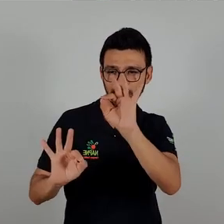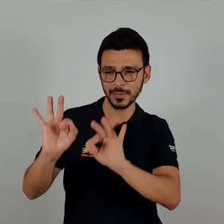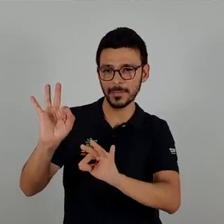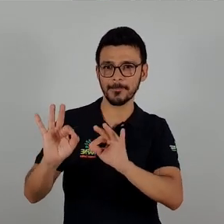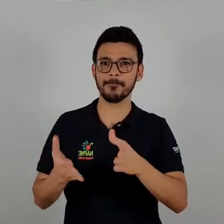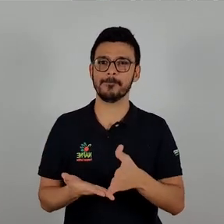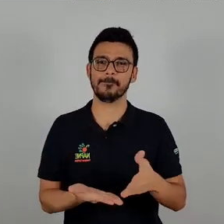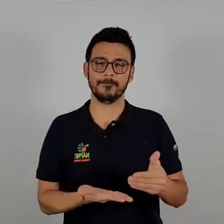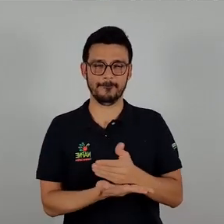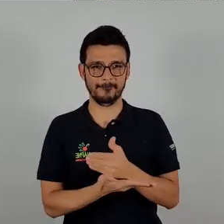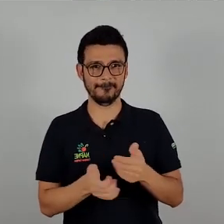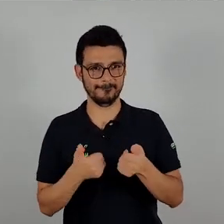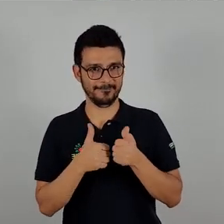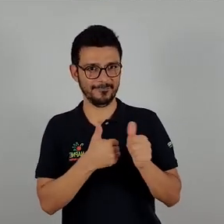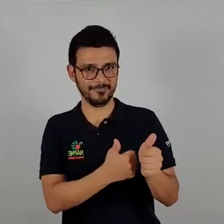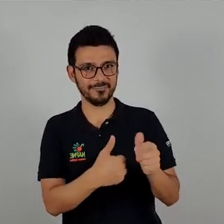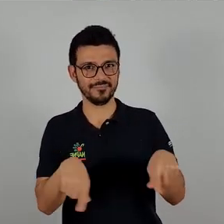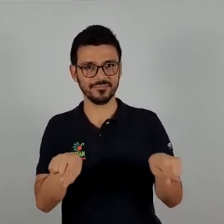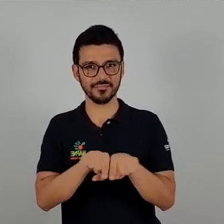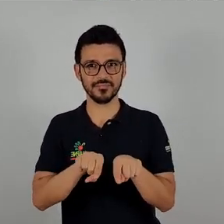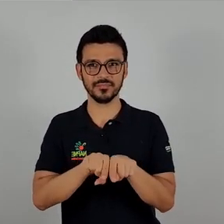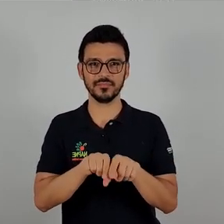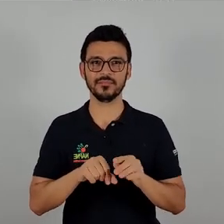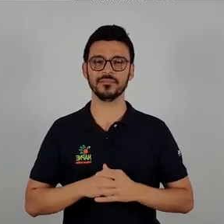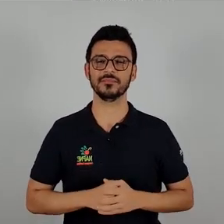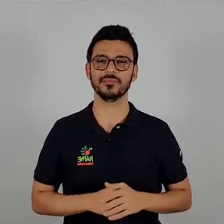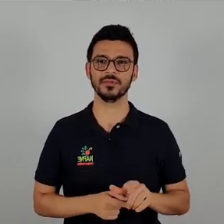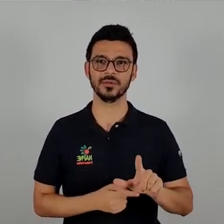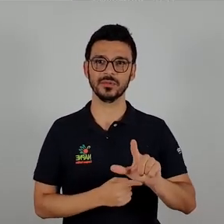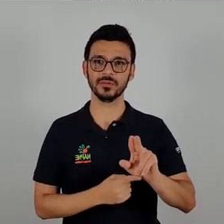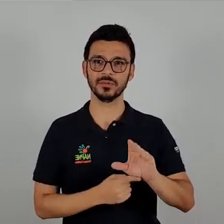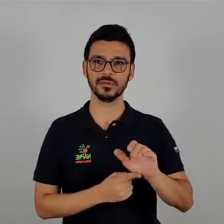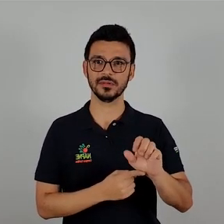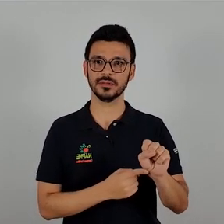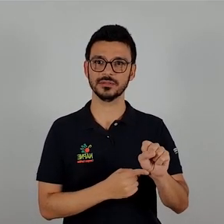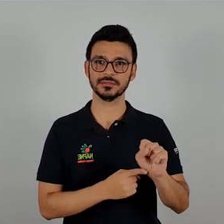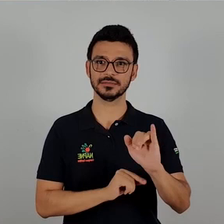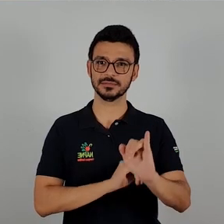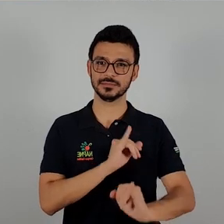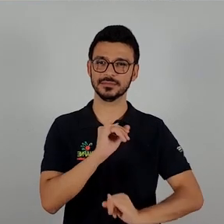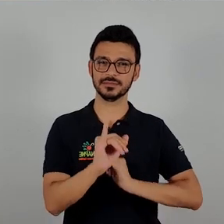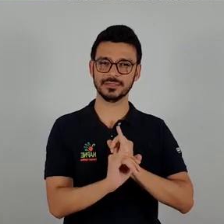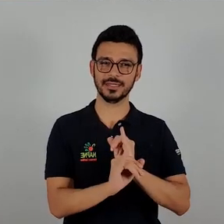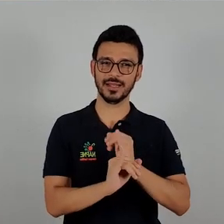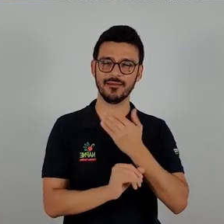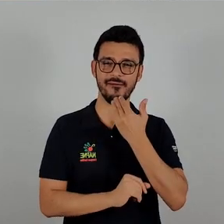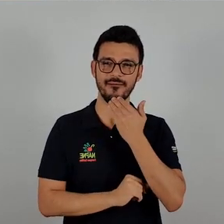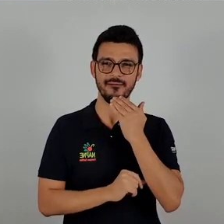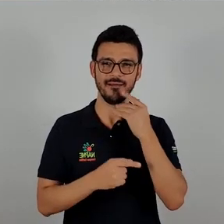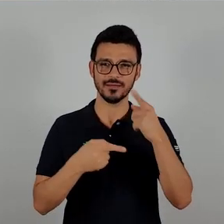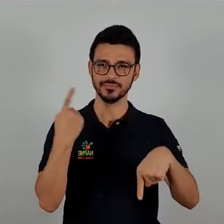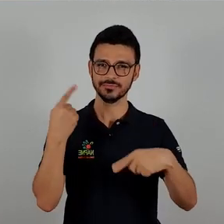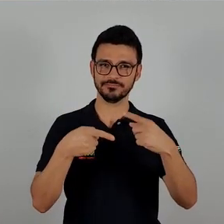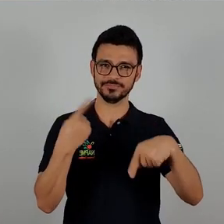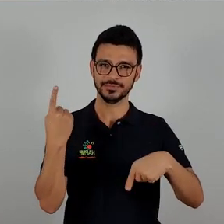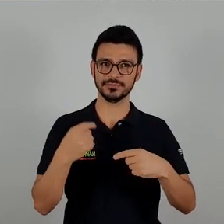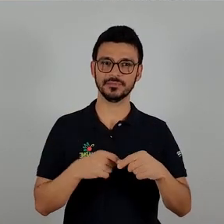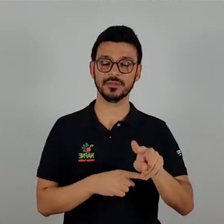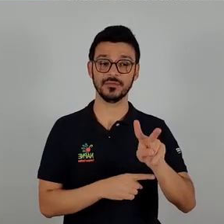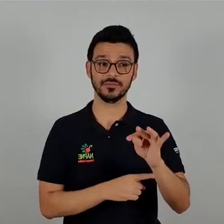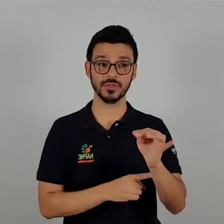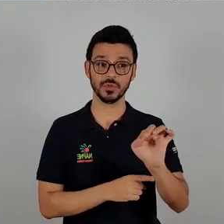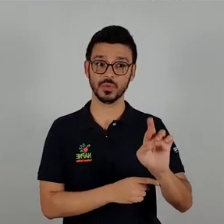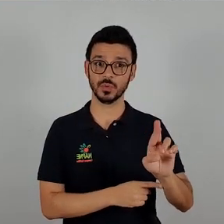para o pessoal conhecer. Oi, professor, eu tô pelo computador sem webcam e eu não tenho como abrir a câmera, mas aí por isso tô ligando o áudio aqui para